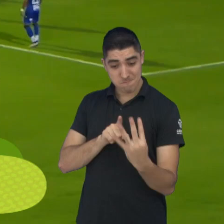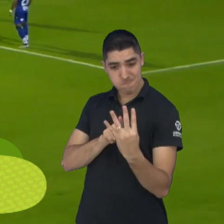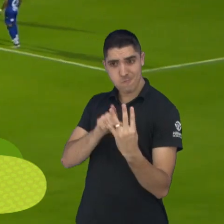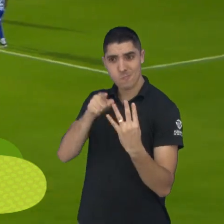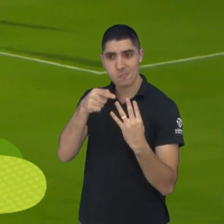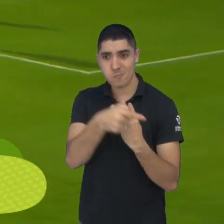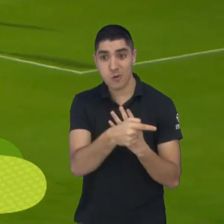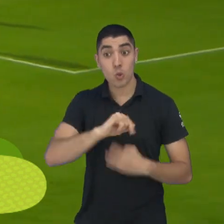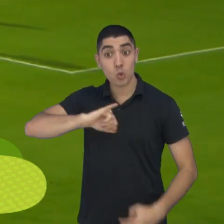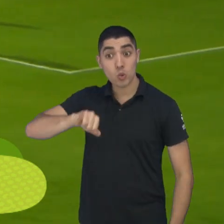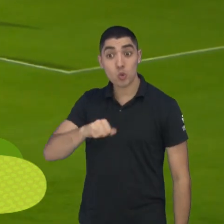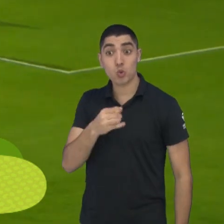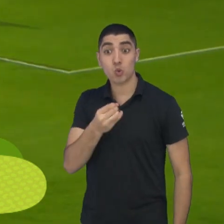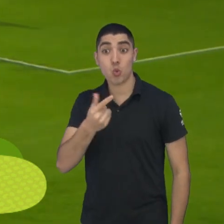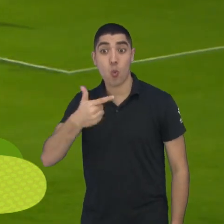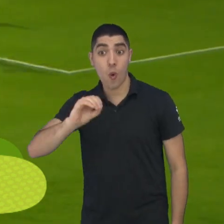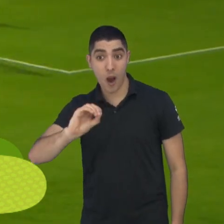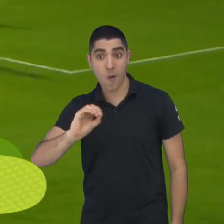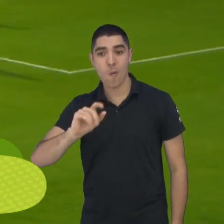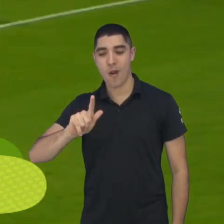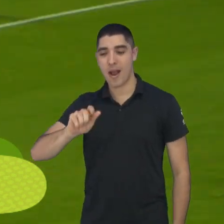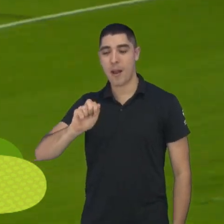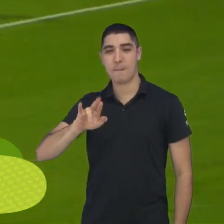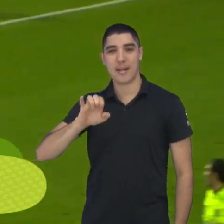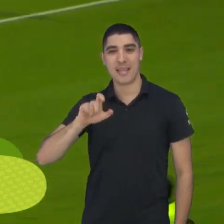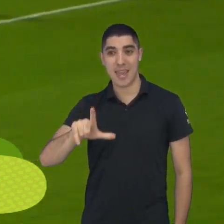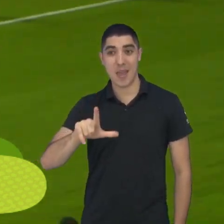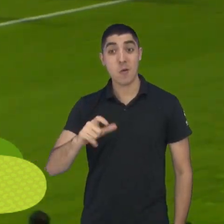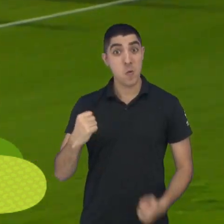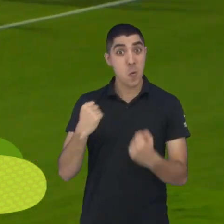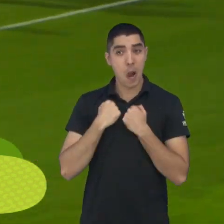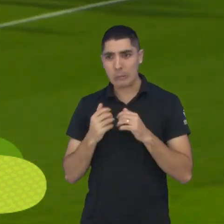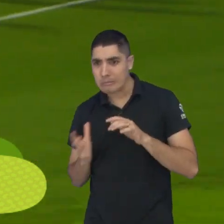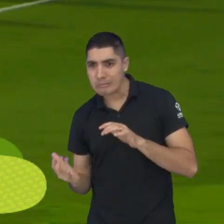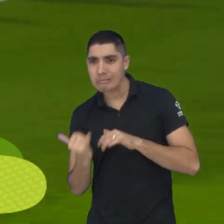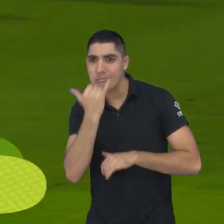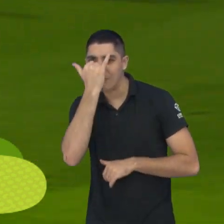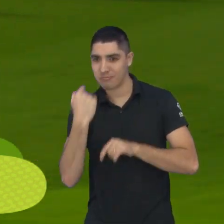do João Gabriel, que o goleiro Anderson aceitou.